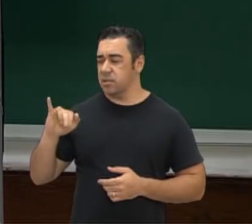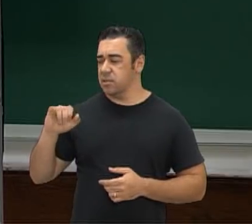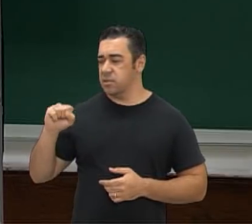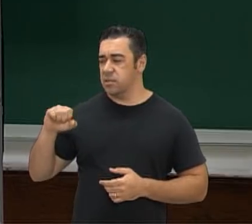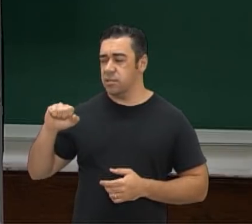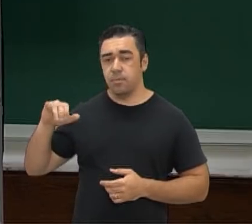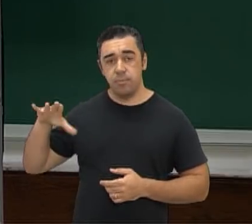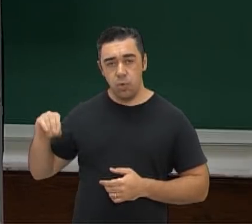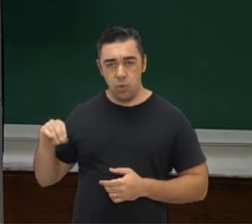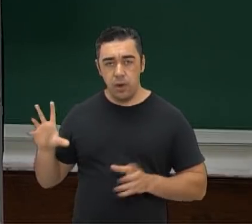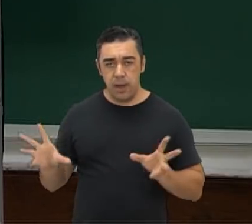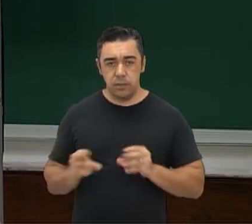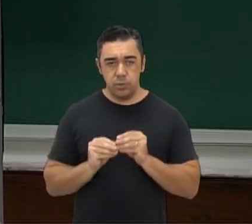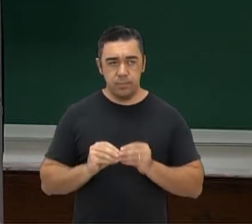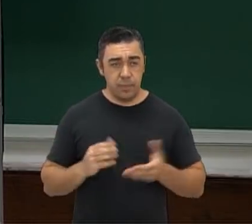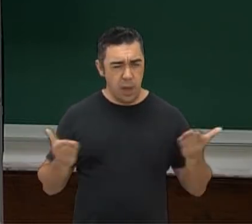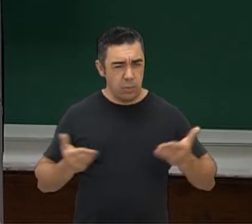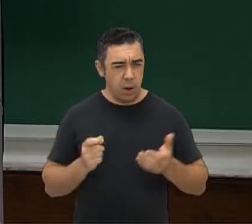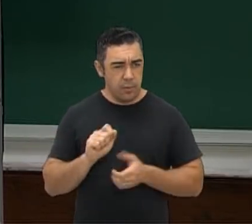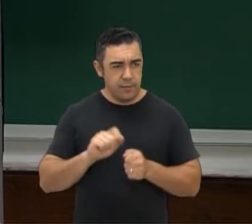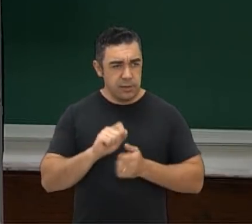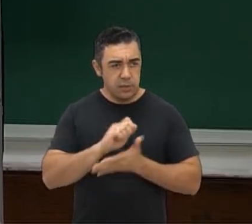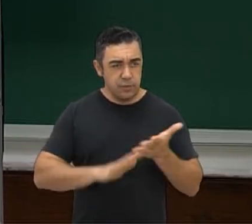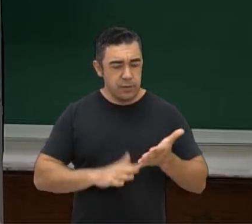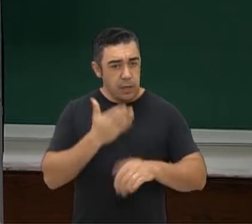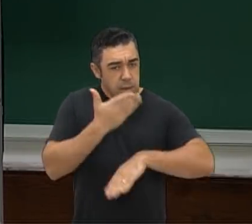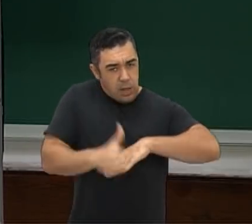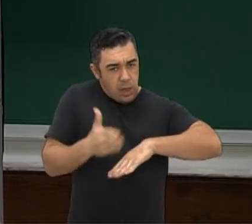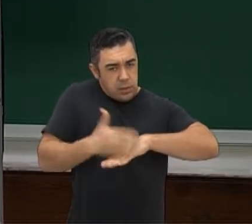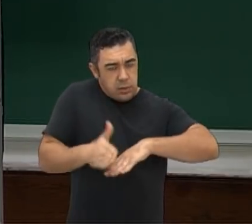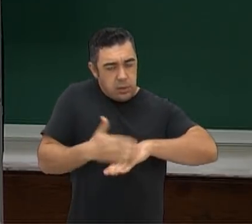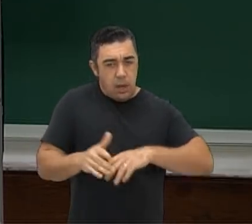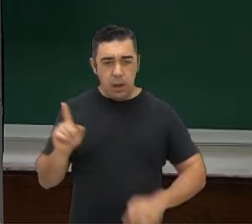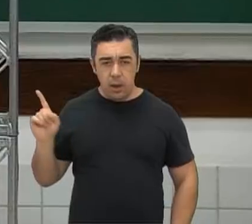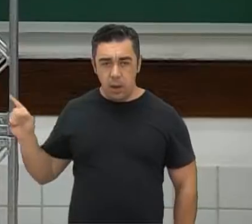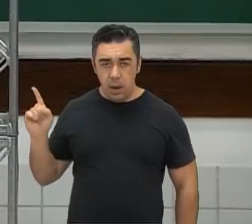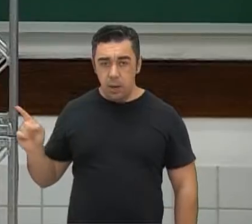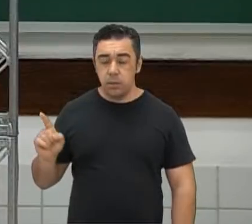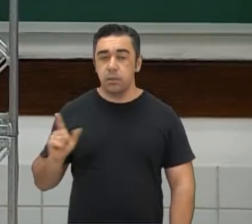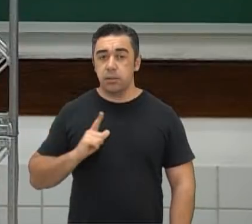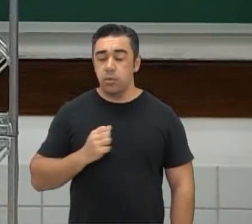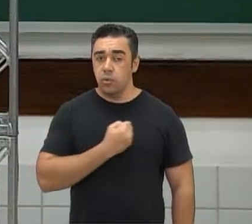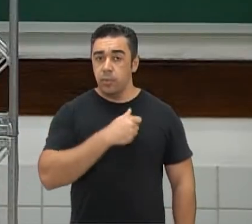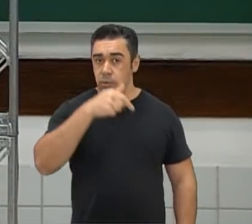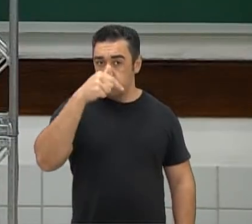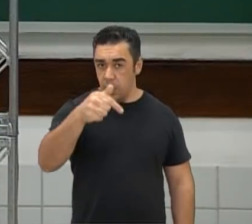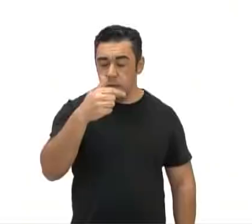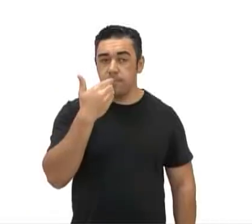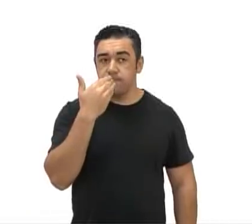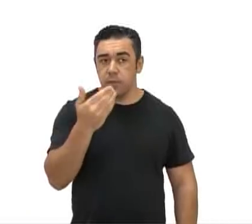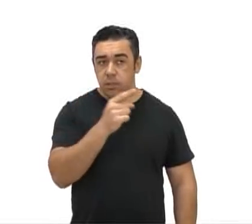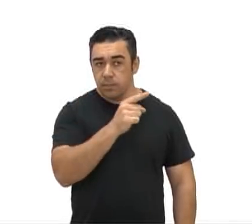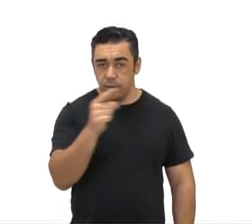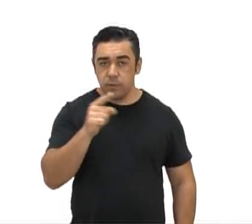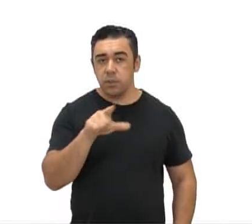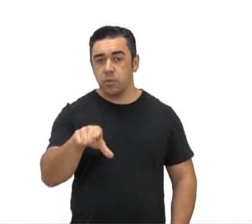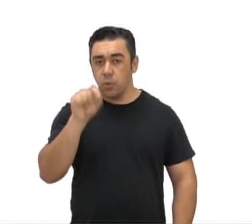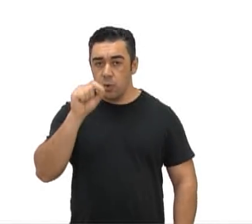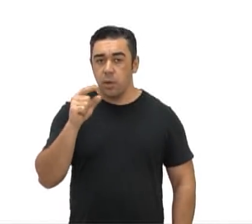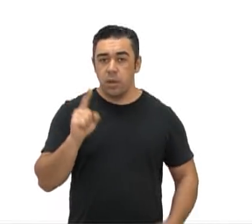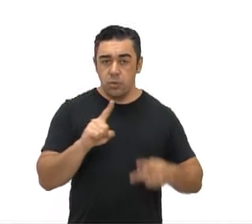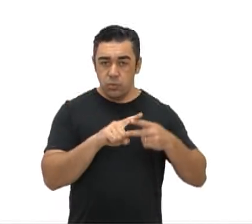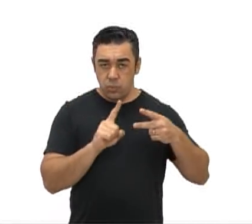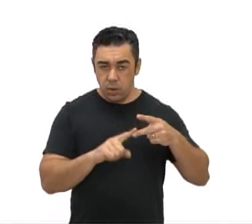tem essas possibilidades. Agora, para a gente fazer um exercício de treinamento, no exercício 7, eu vou pedir para vocês escolher